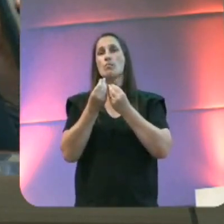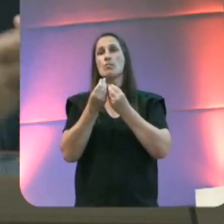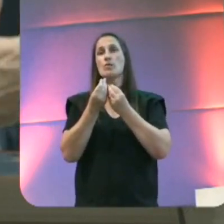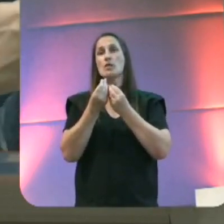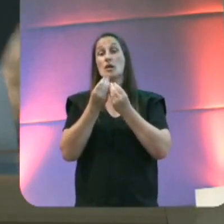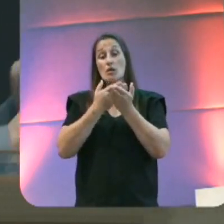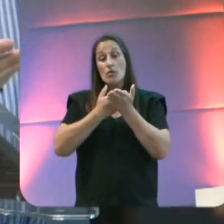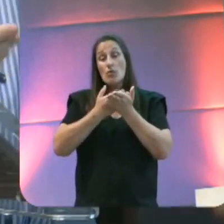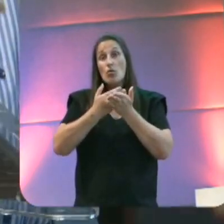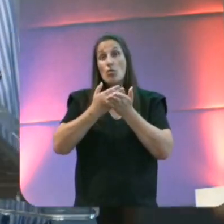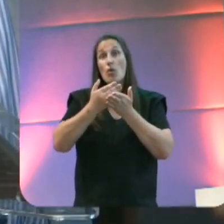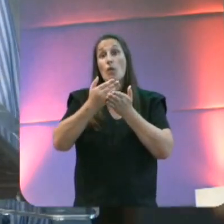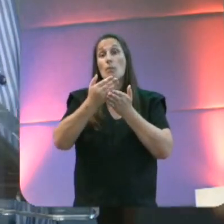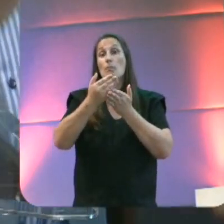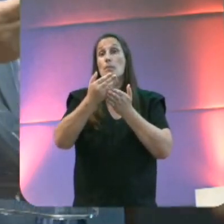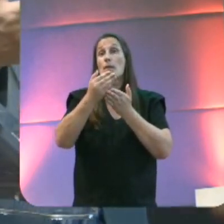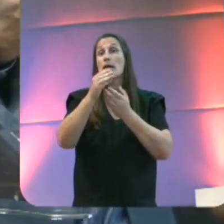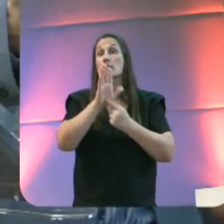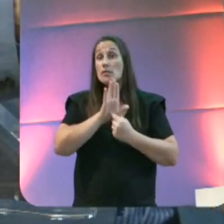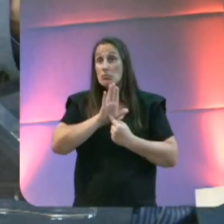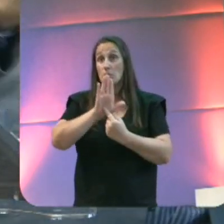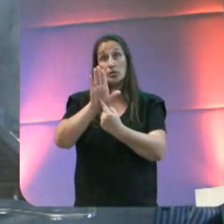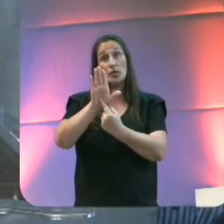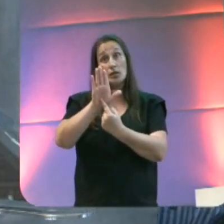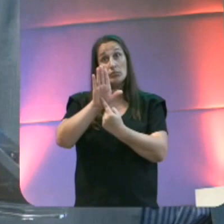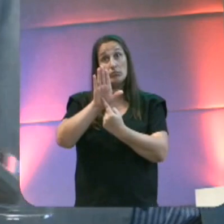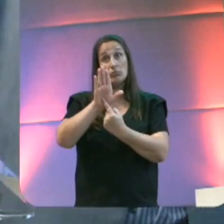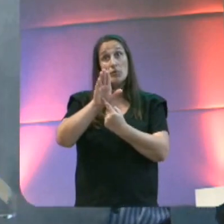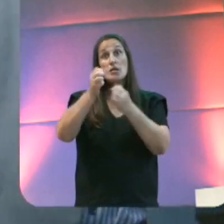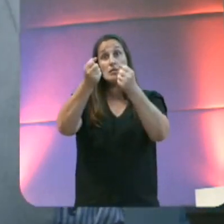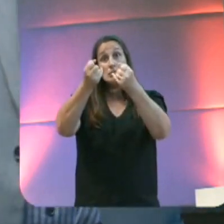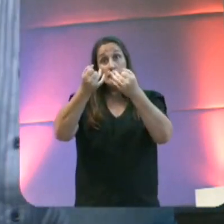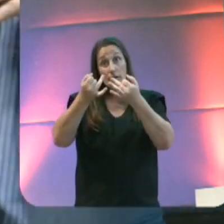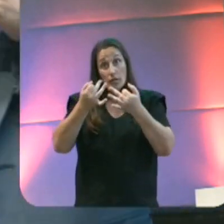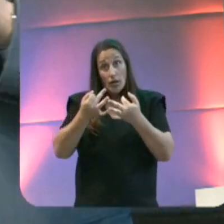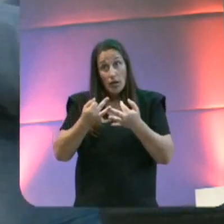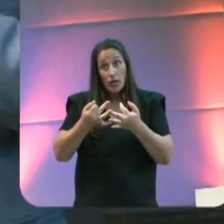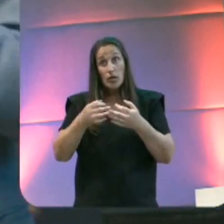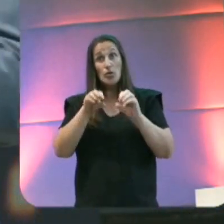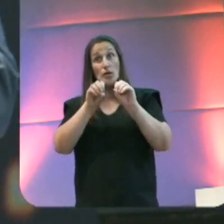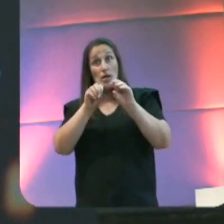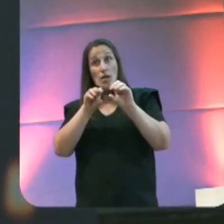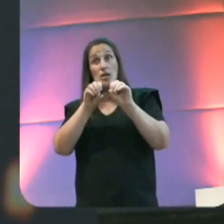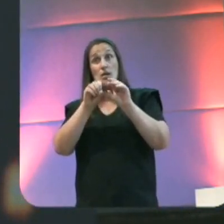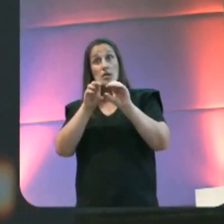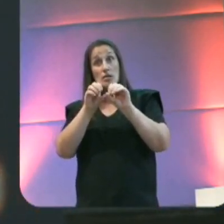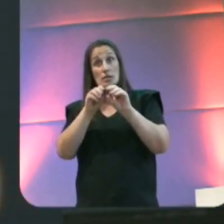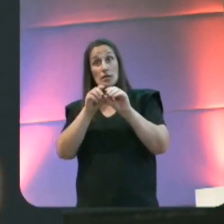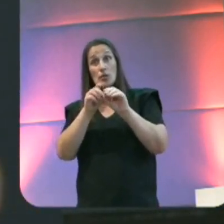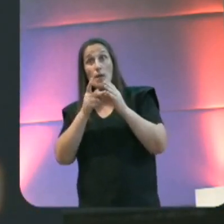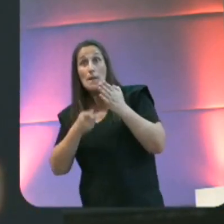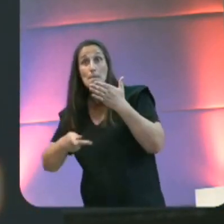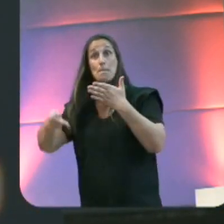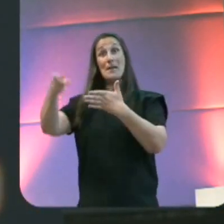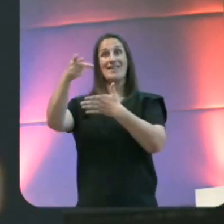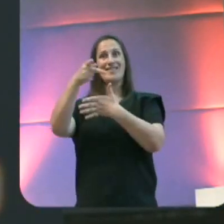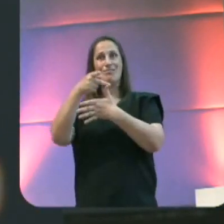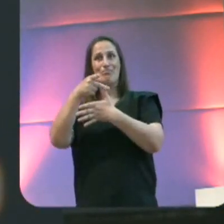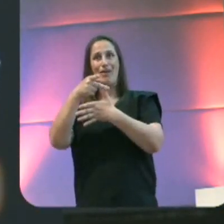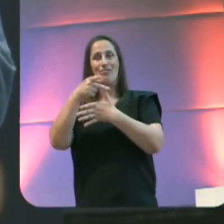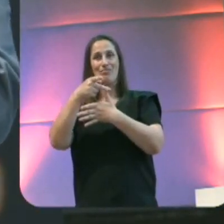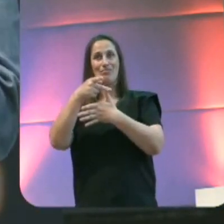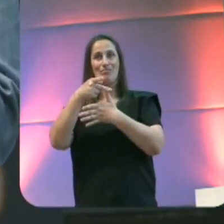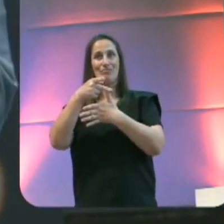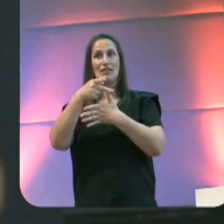ele começa a aplicar a sua volta, e a esses ensinos principais que a gente acabou de falar.